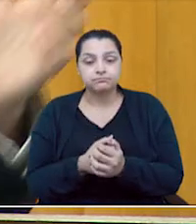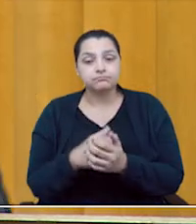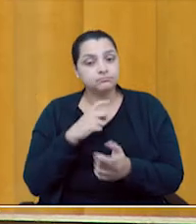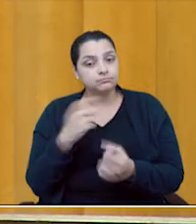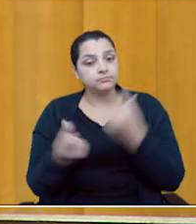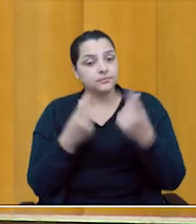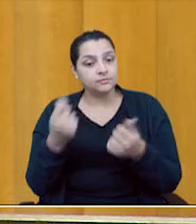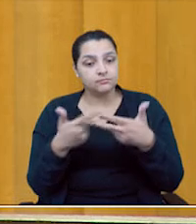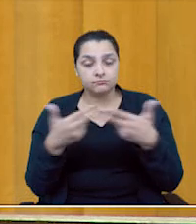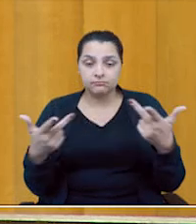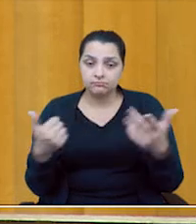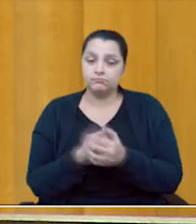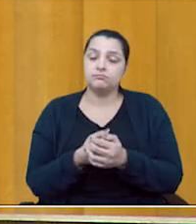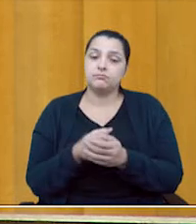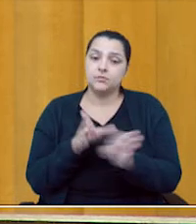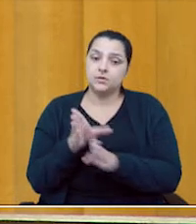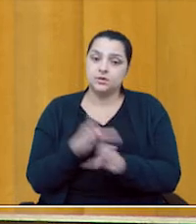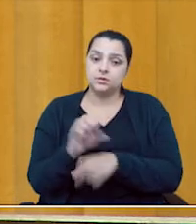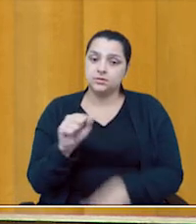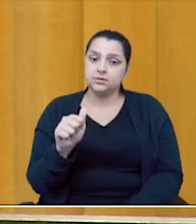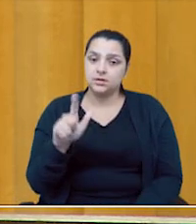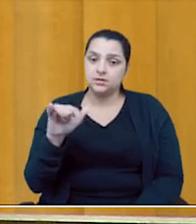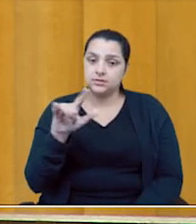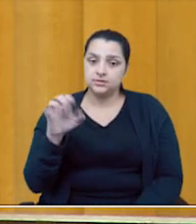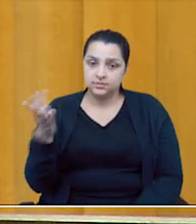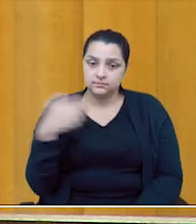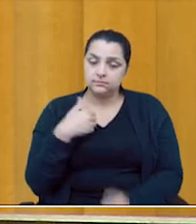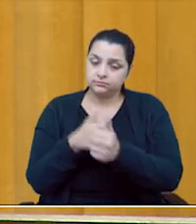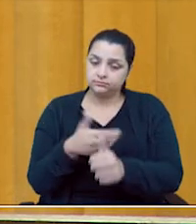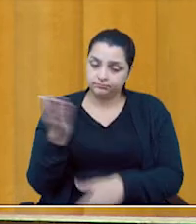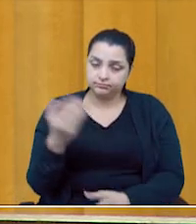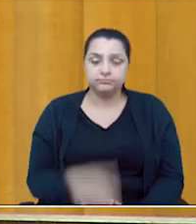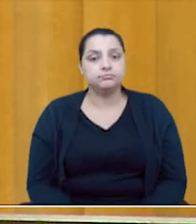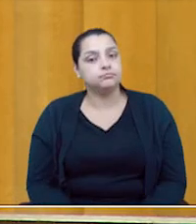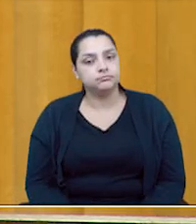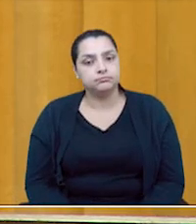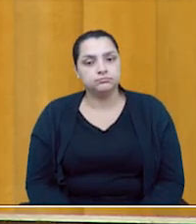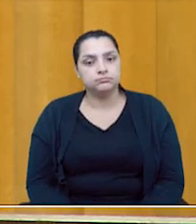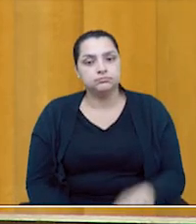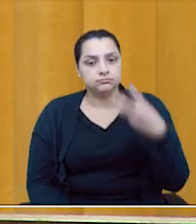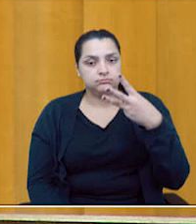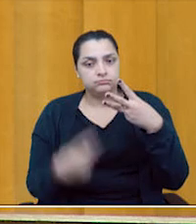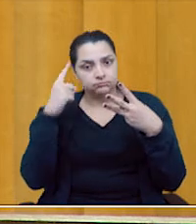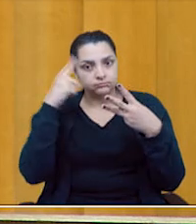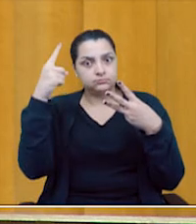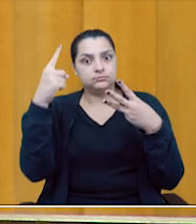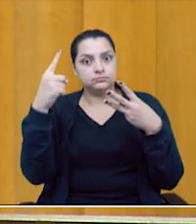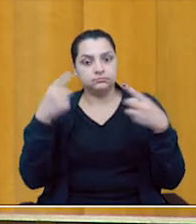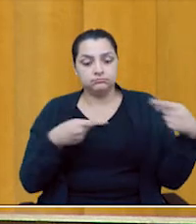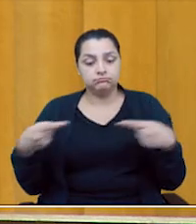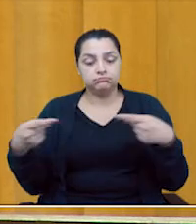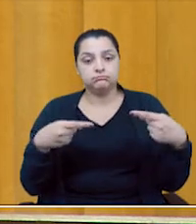gestadas, a conselheira Salizia testemunha, acompanhou elas todas. Três ideias que eu vou trazer aqui que estão sendo debatidas e consigo que vão